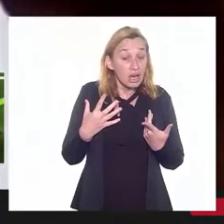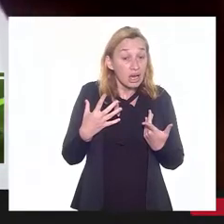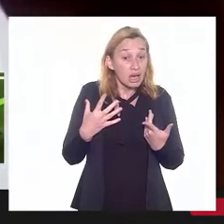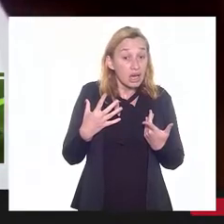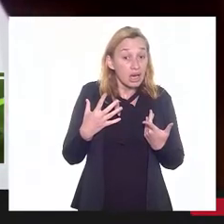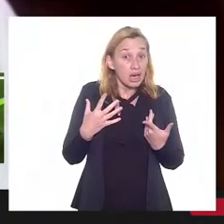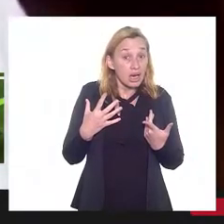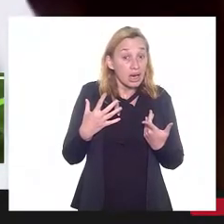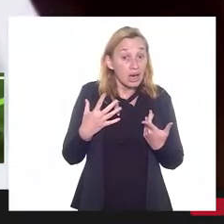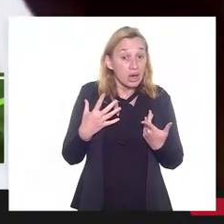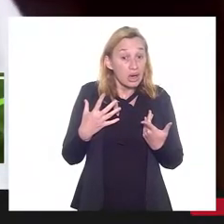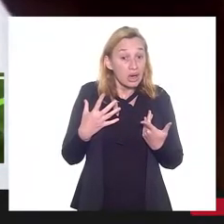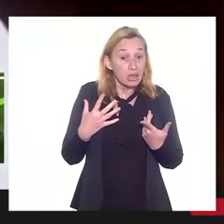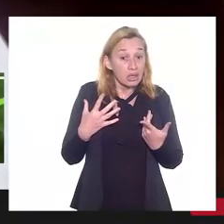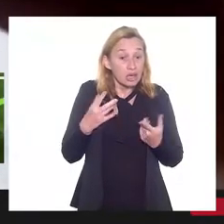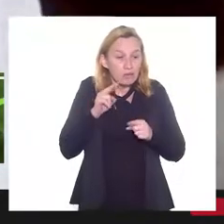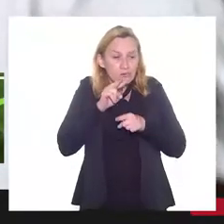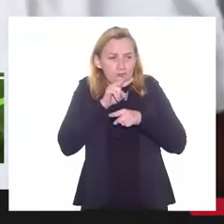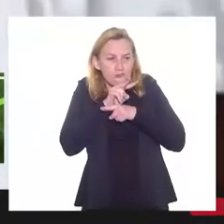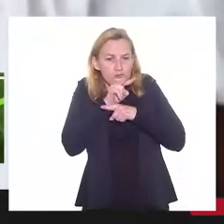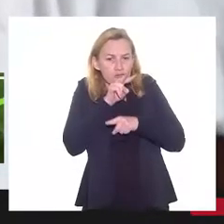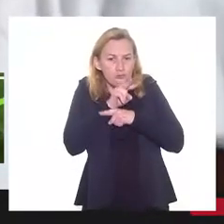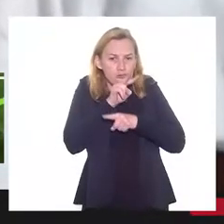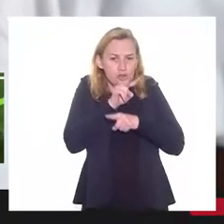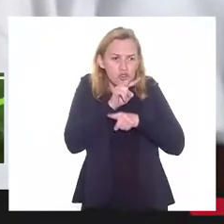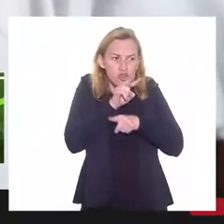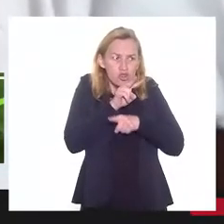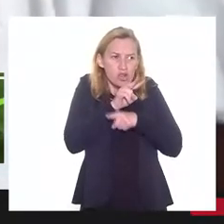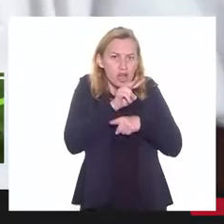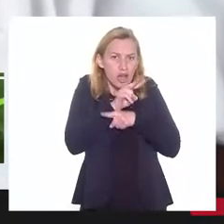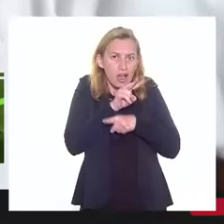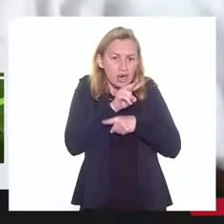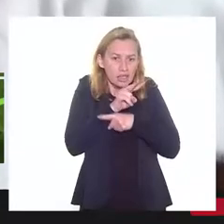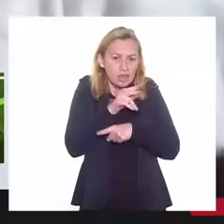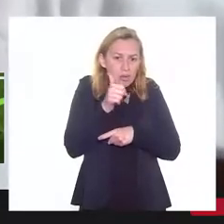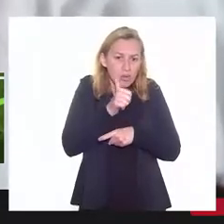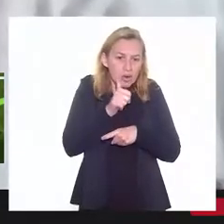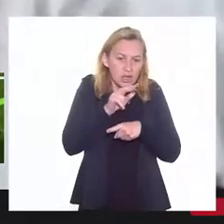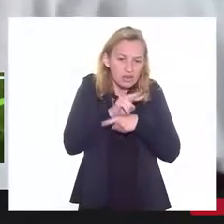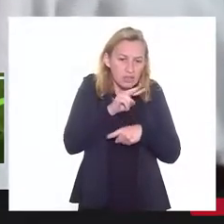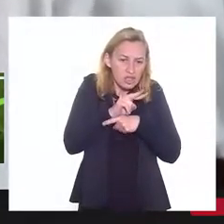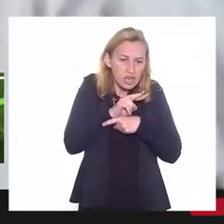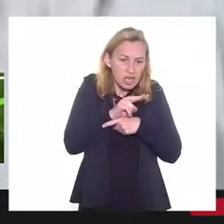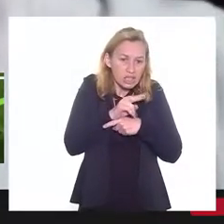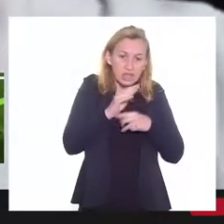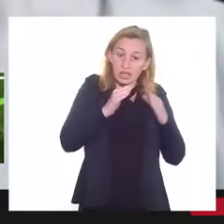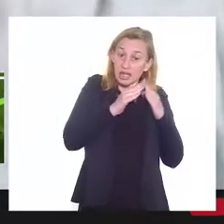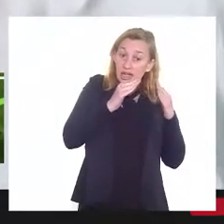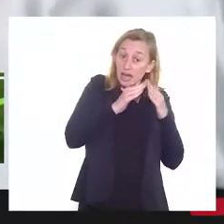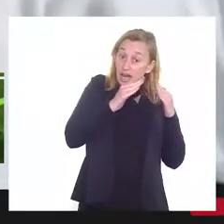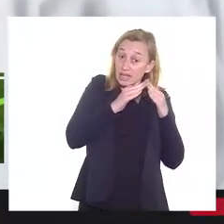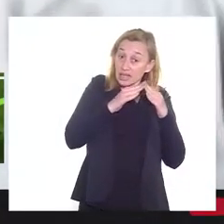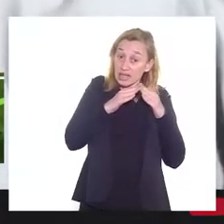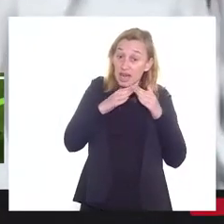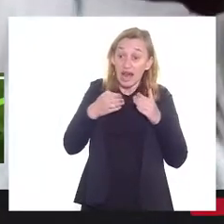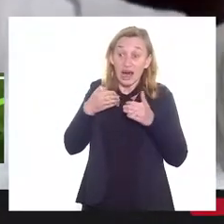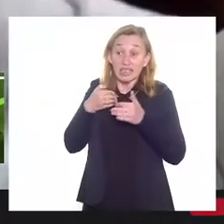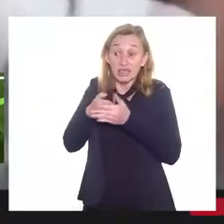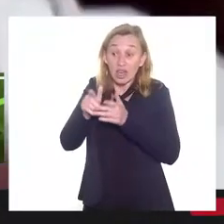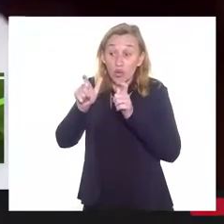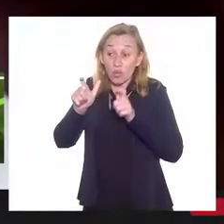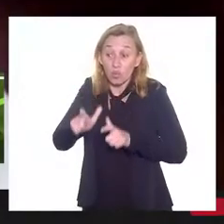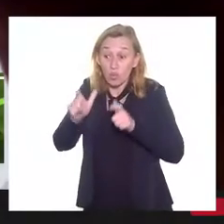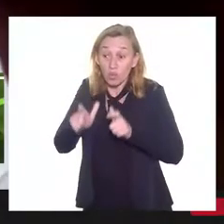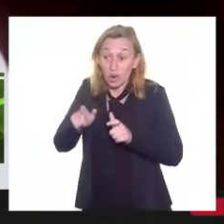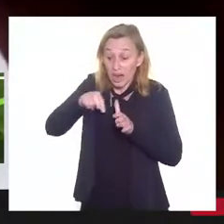manipula monitorada desde a sua residência do Morro do Dendê é